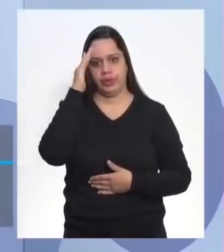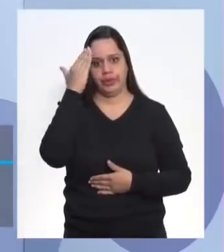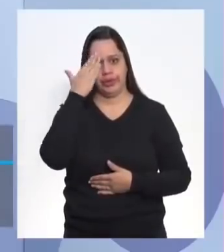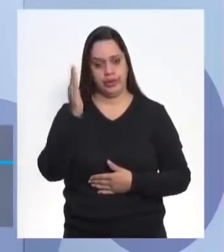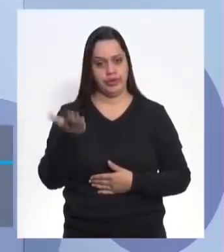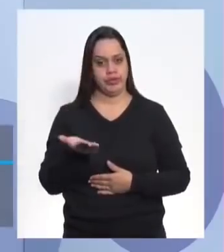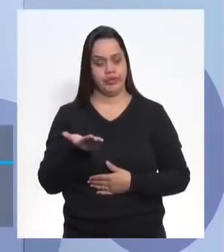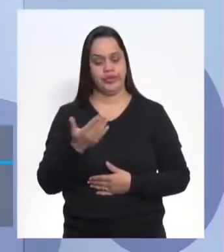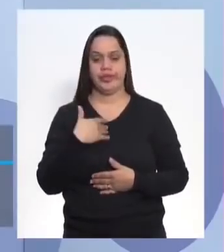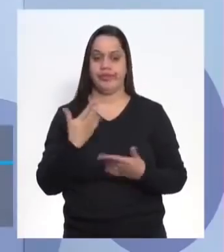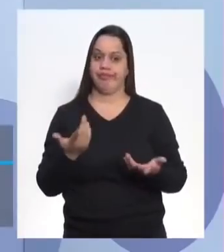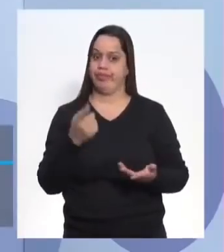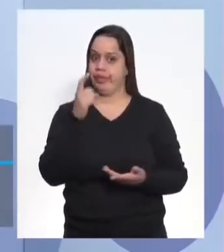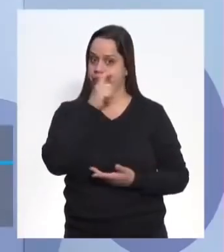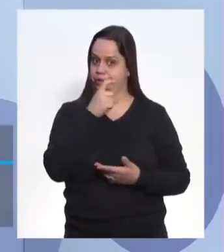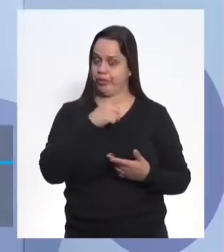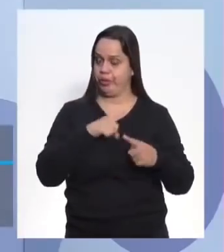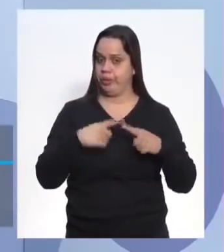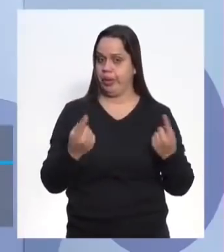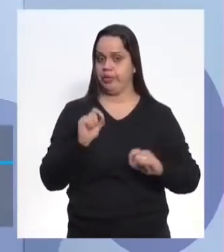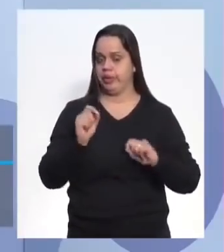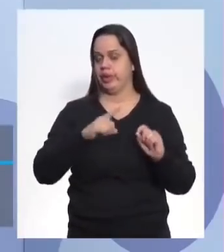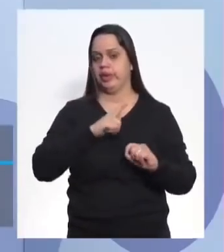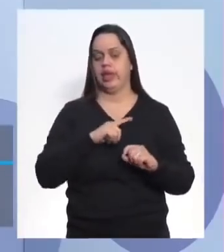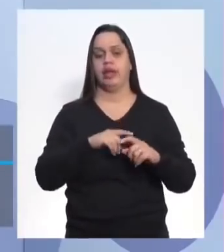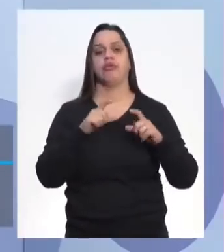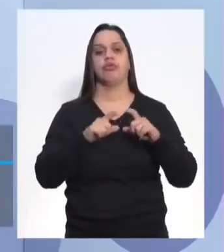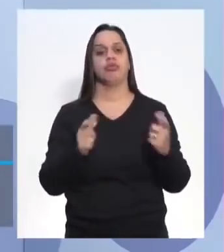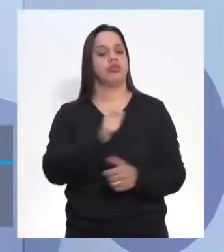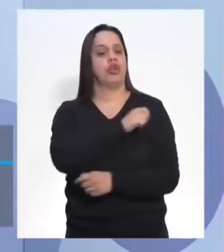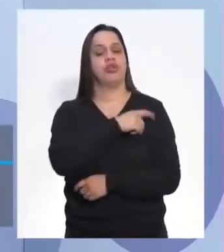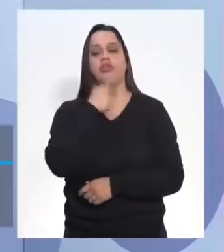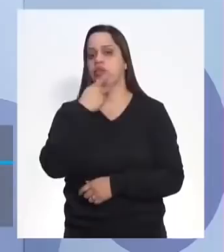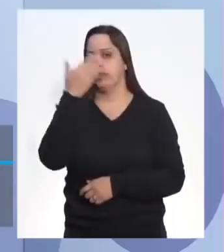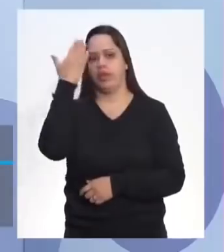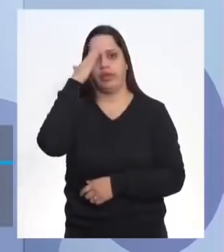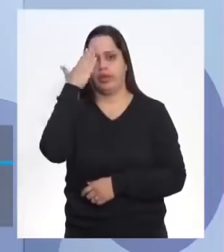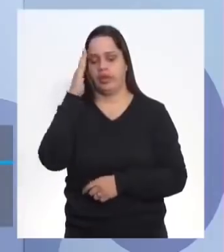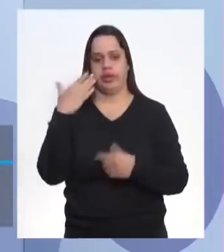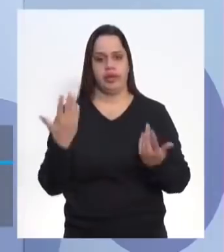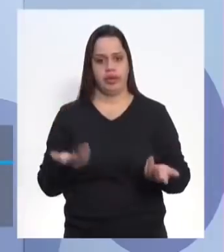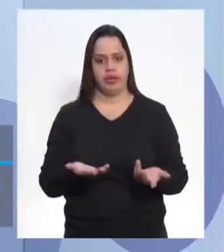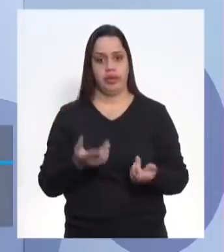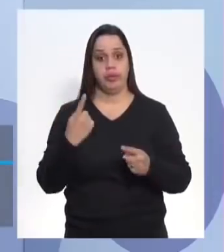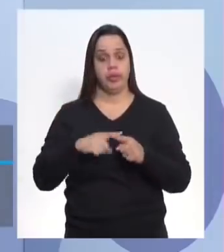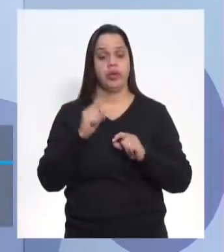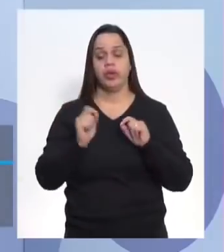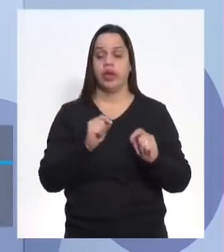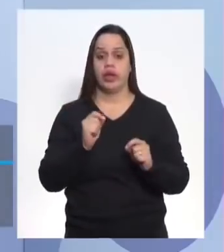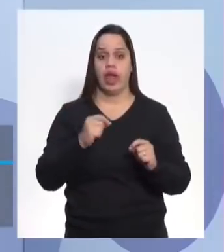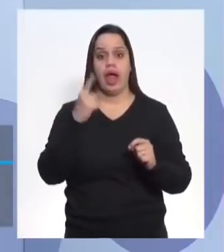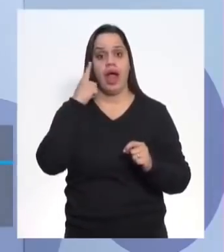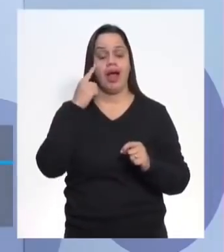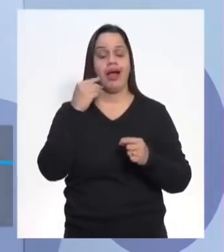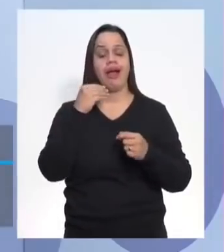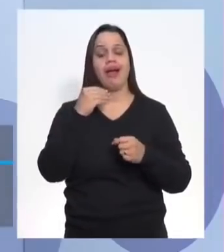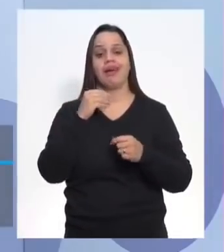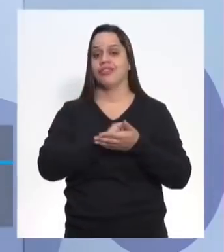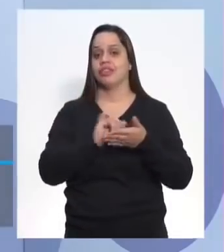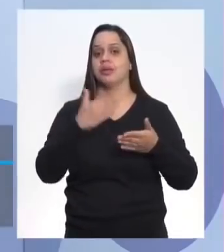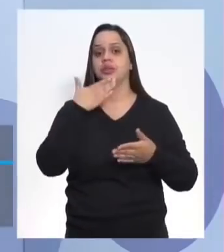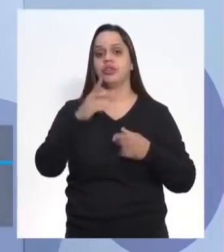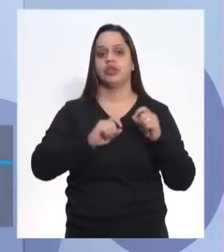certo? Tem uma galera aqui que disse que não entendeu. A ideia era colocar aqueles números em ordem crescente,